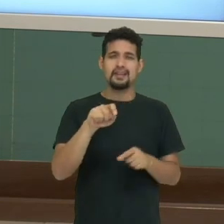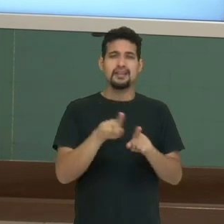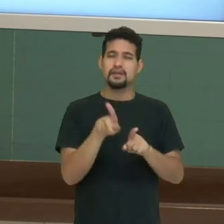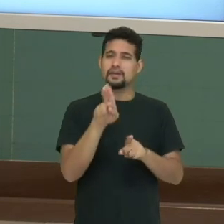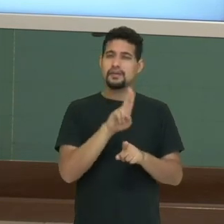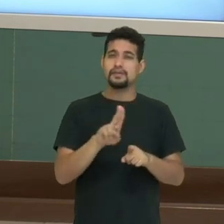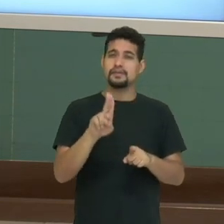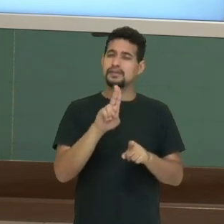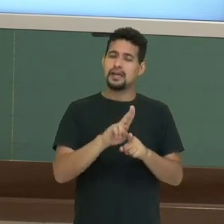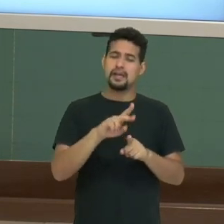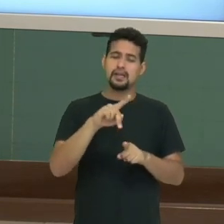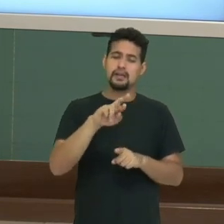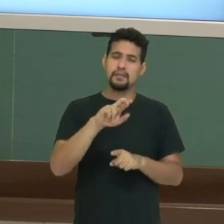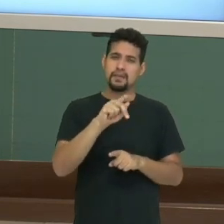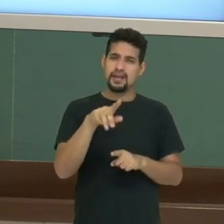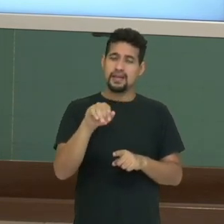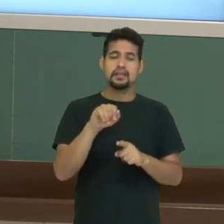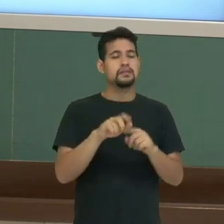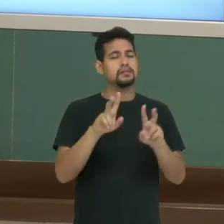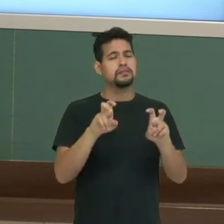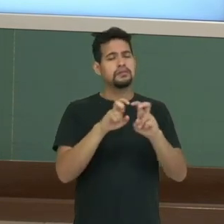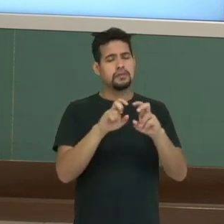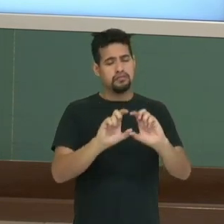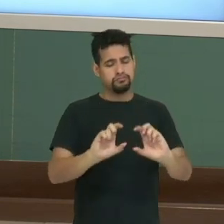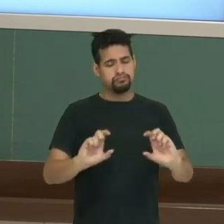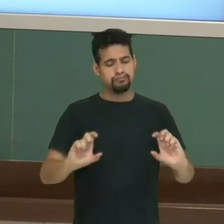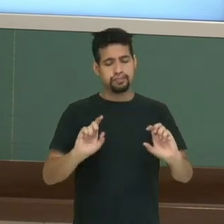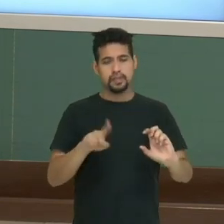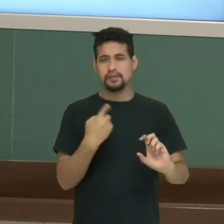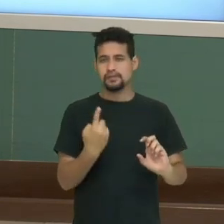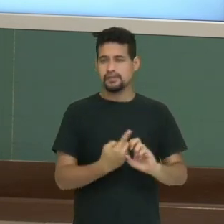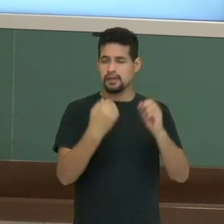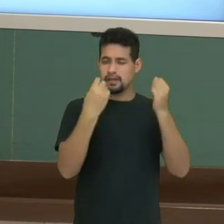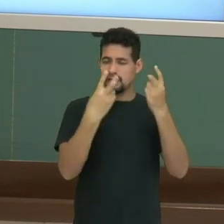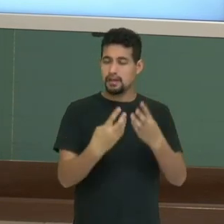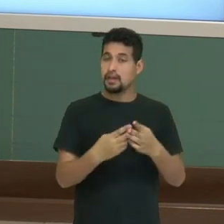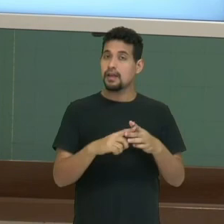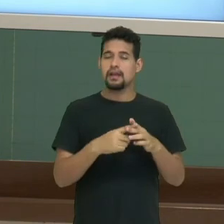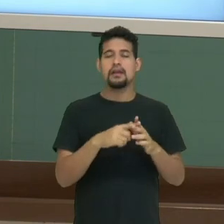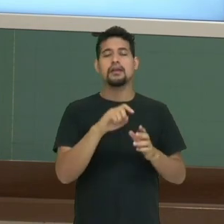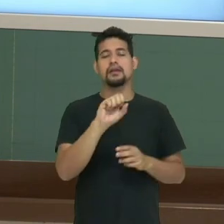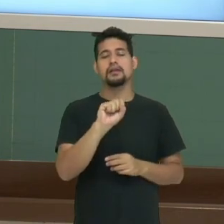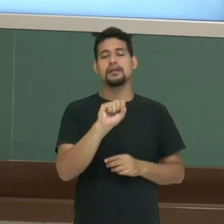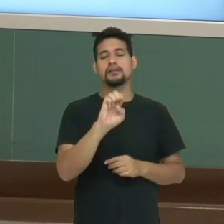uma camada de prata sobre aquele objeto de latão e a gente vai estar fazendo uma semijoia.